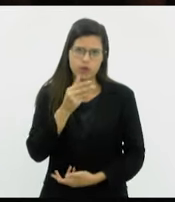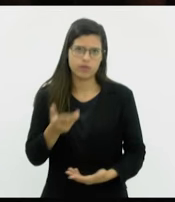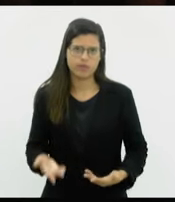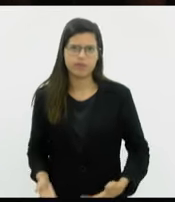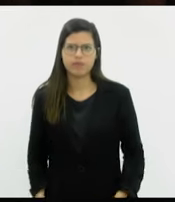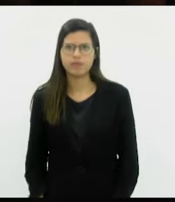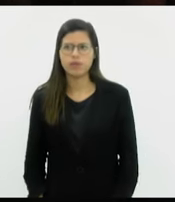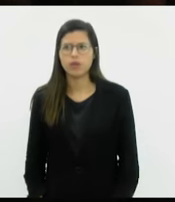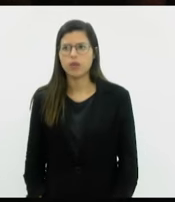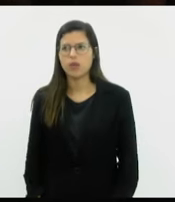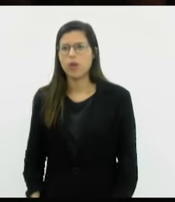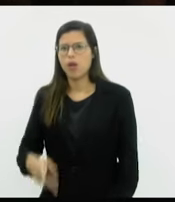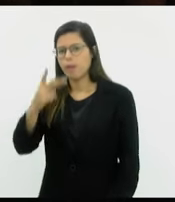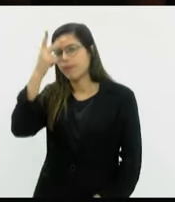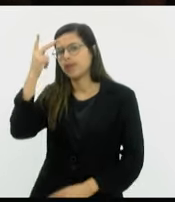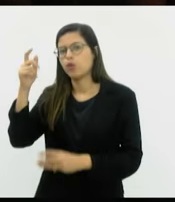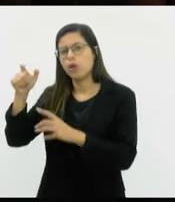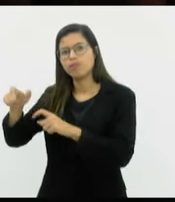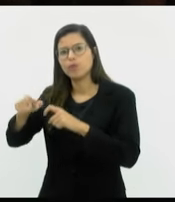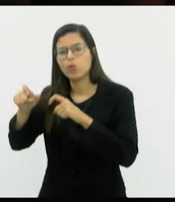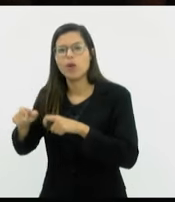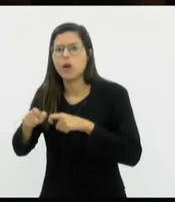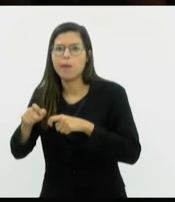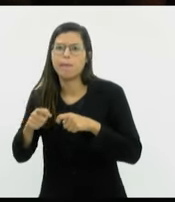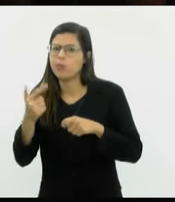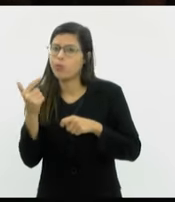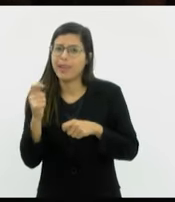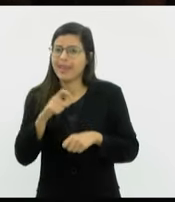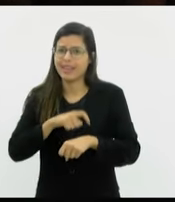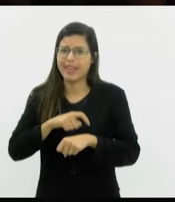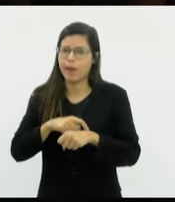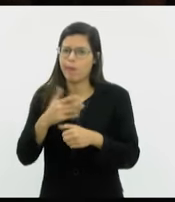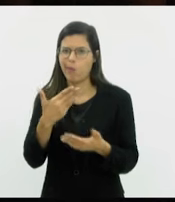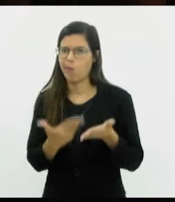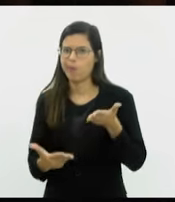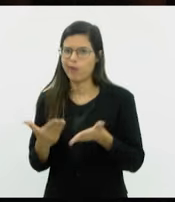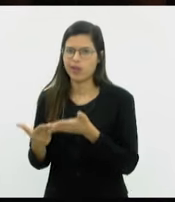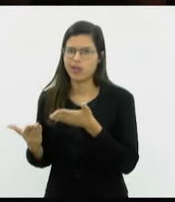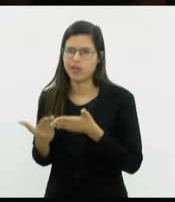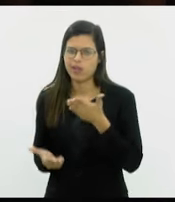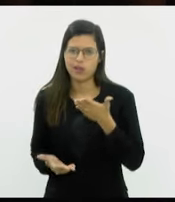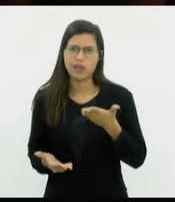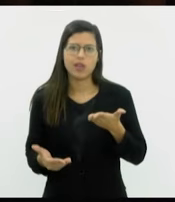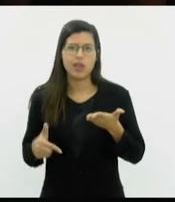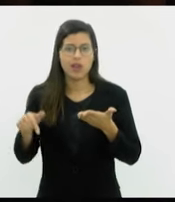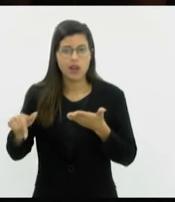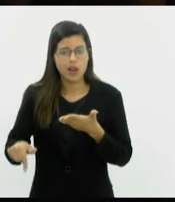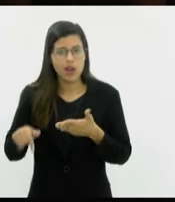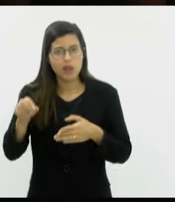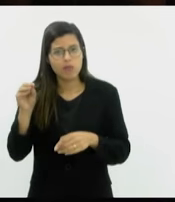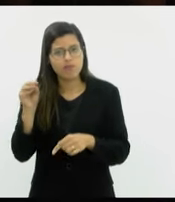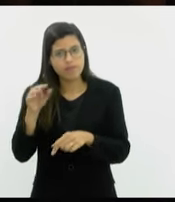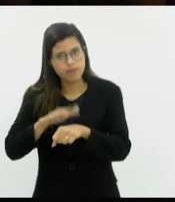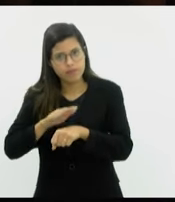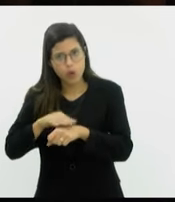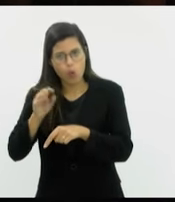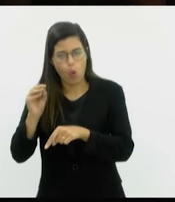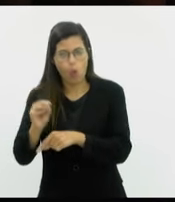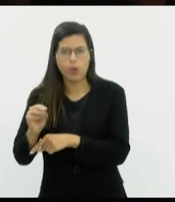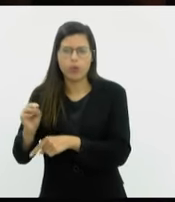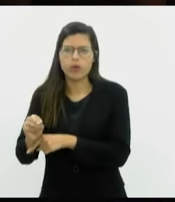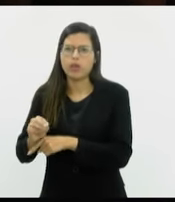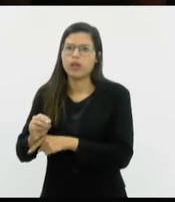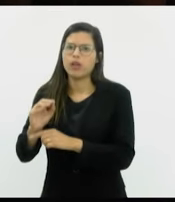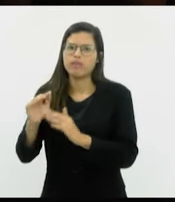coisa que o homem do campo não tem é tempo para perder, porque ele, principalmente o pequeno produtor, é ele que cuida da sua propriedade com a sua